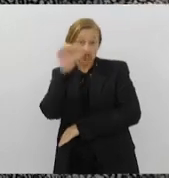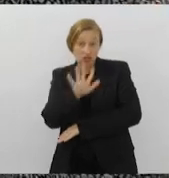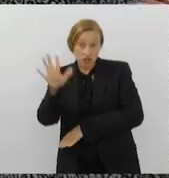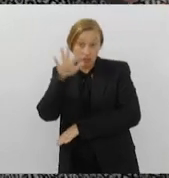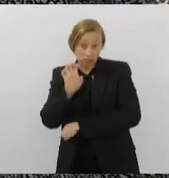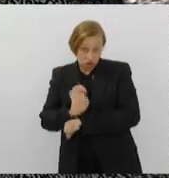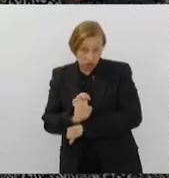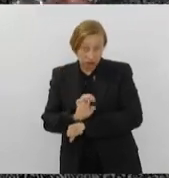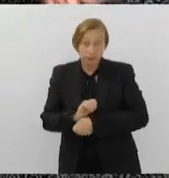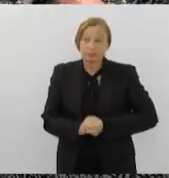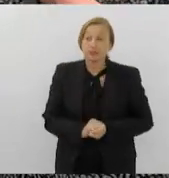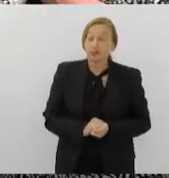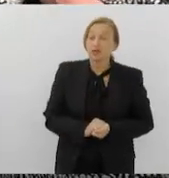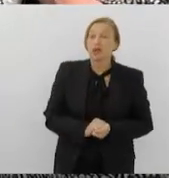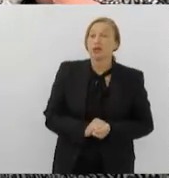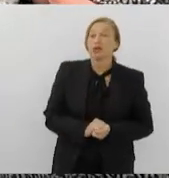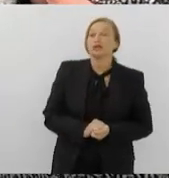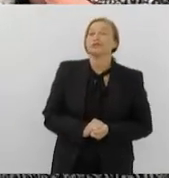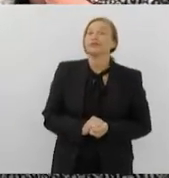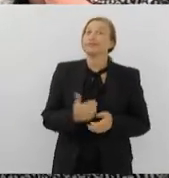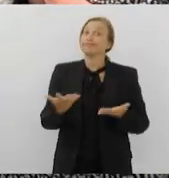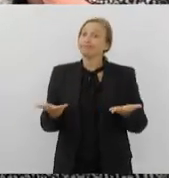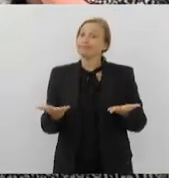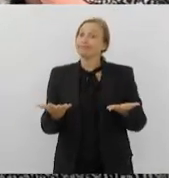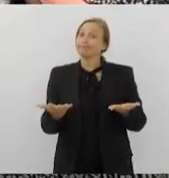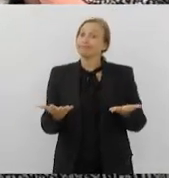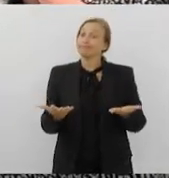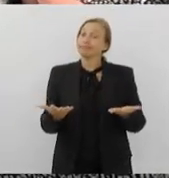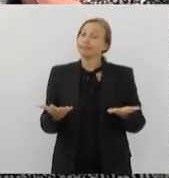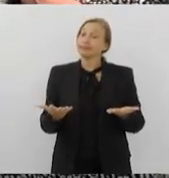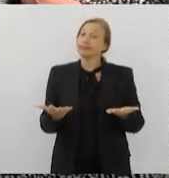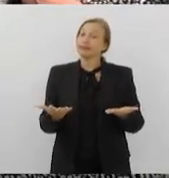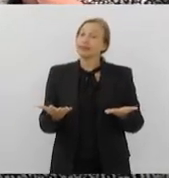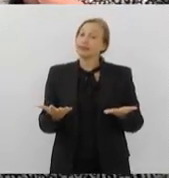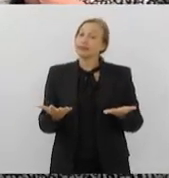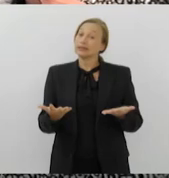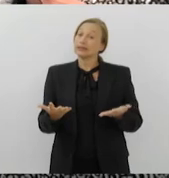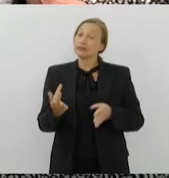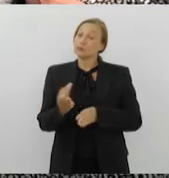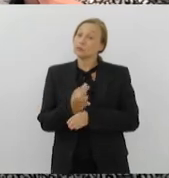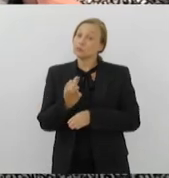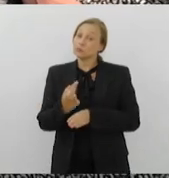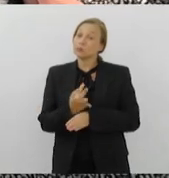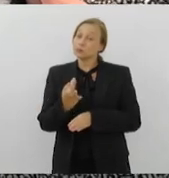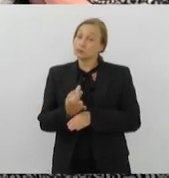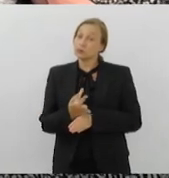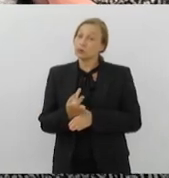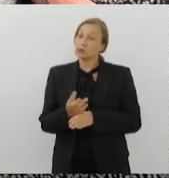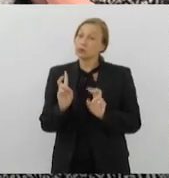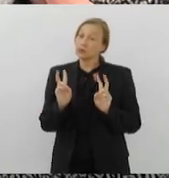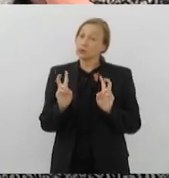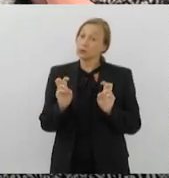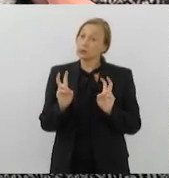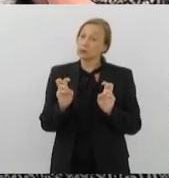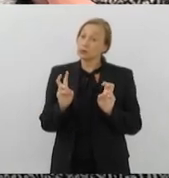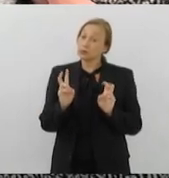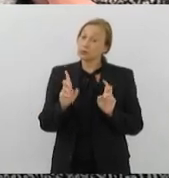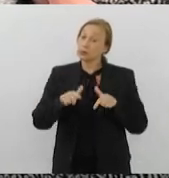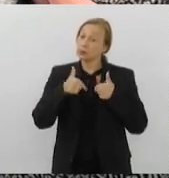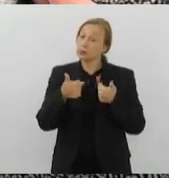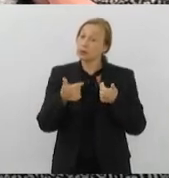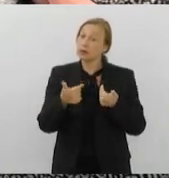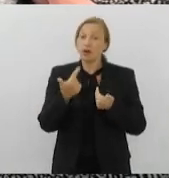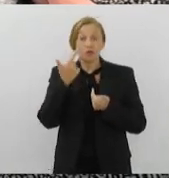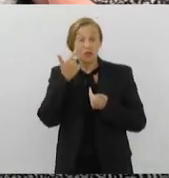Estado, que tem tido uma posição muito resistente em relação a essa questão, visto que